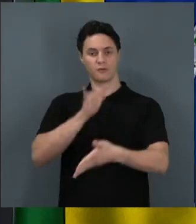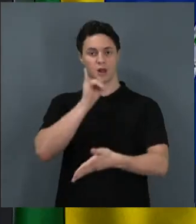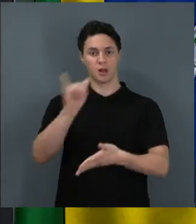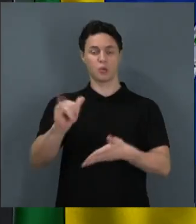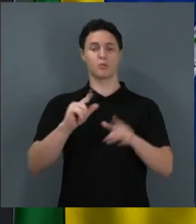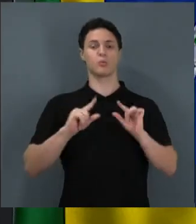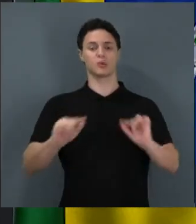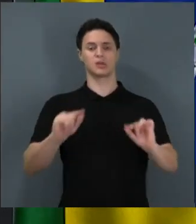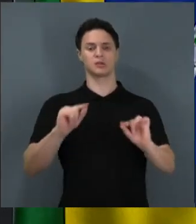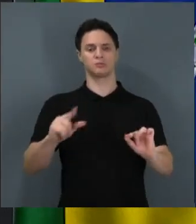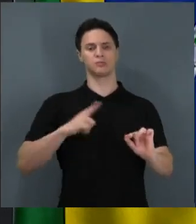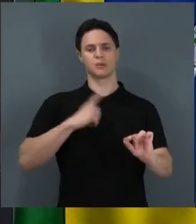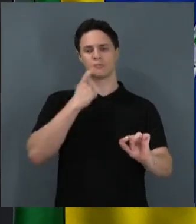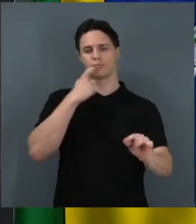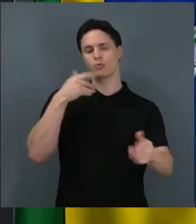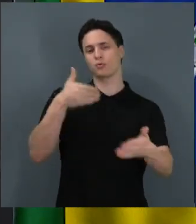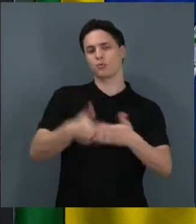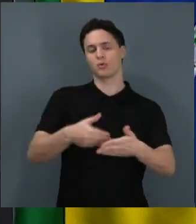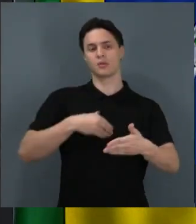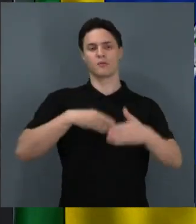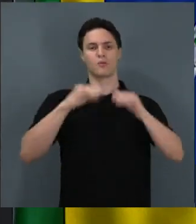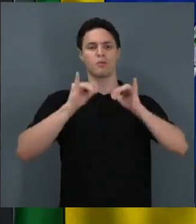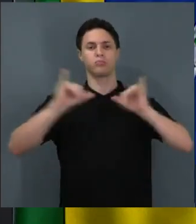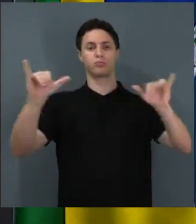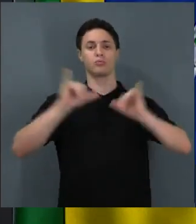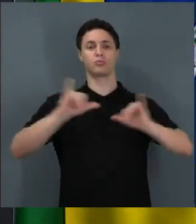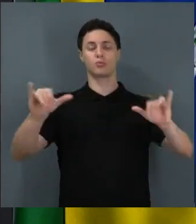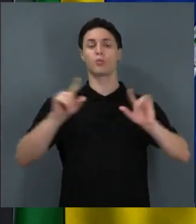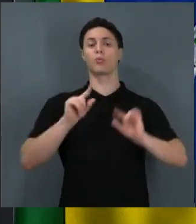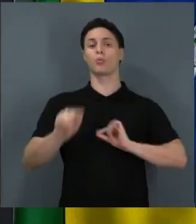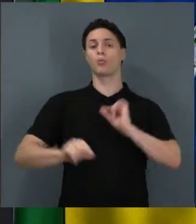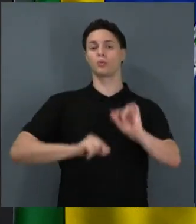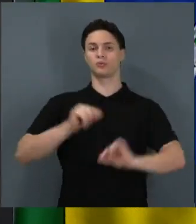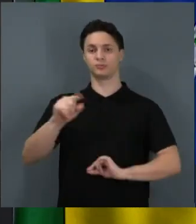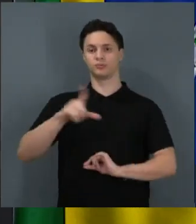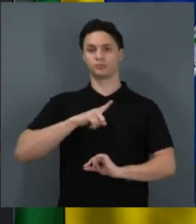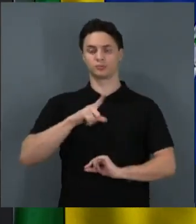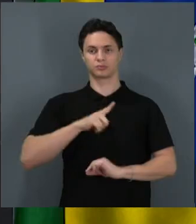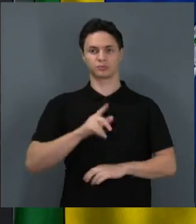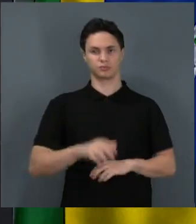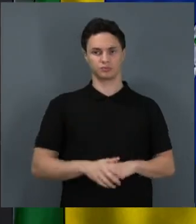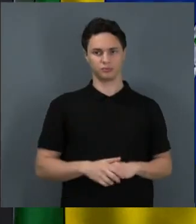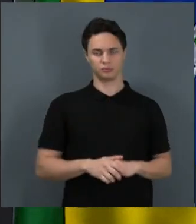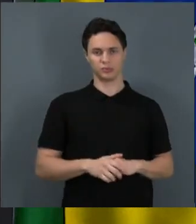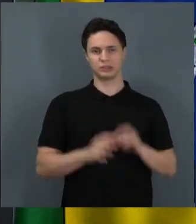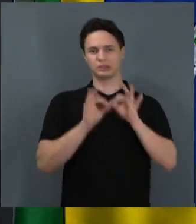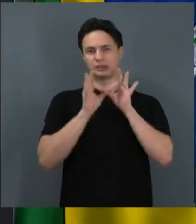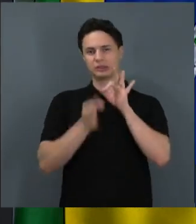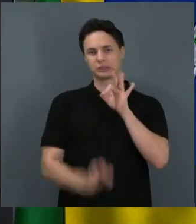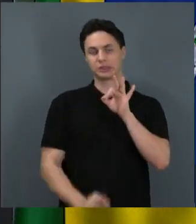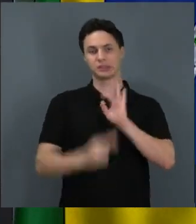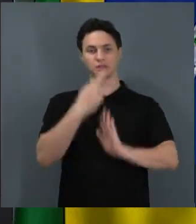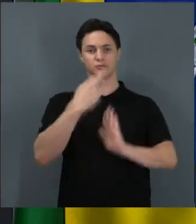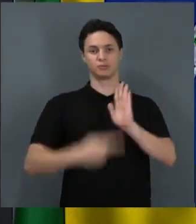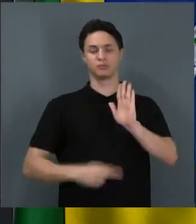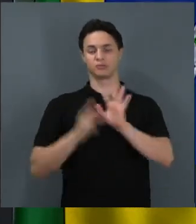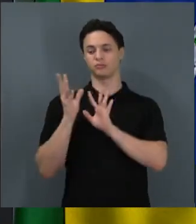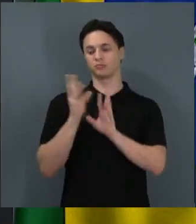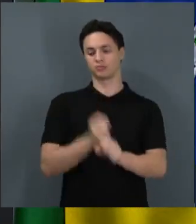que nós tivemos recentemente a publicização, né, de um extenso relatório, fruto de 2